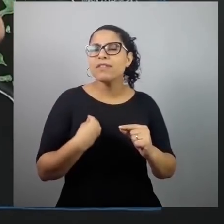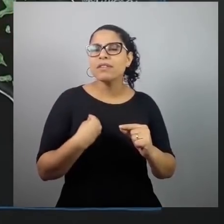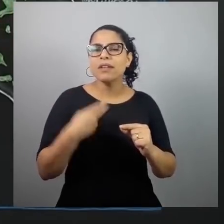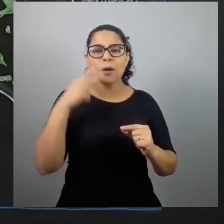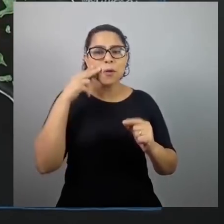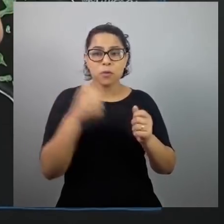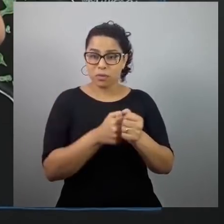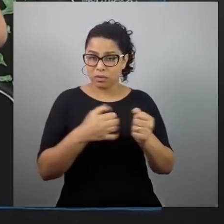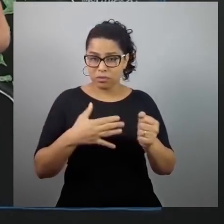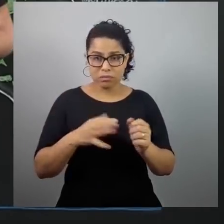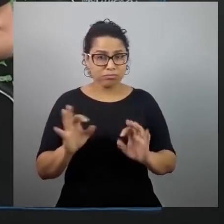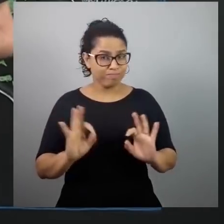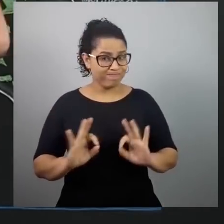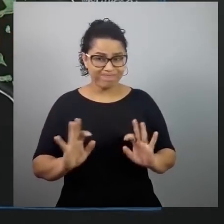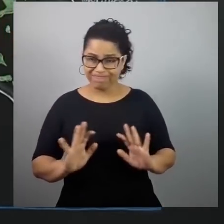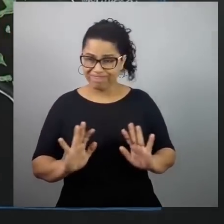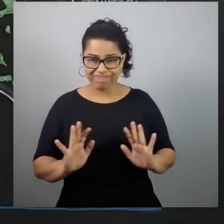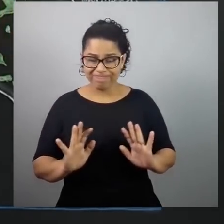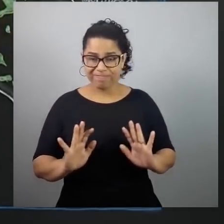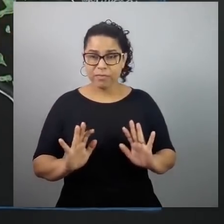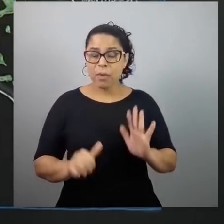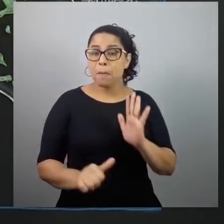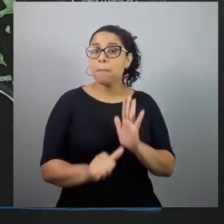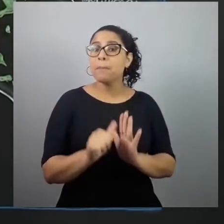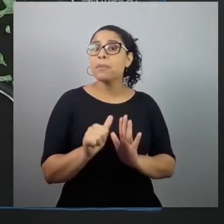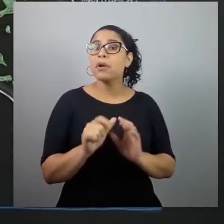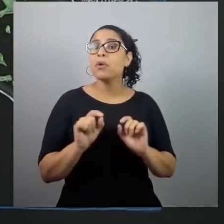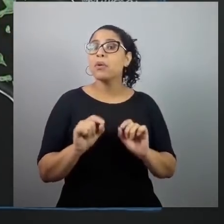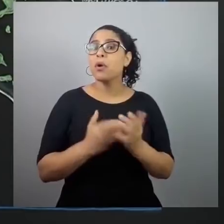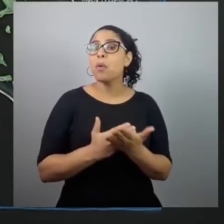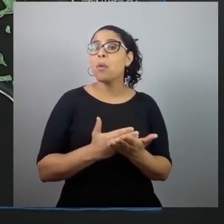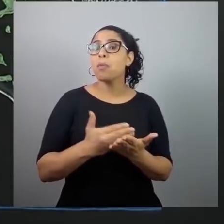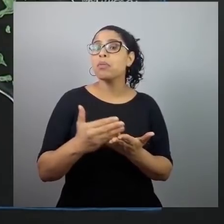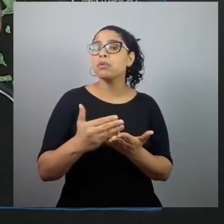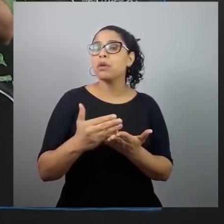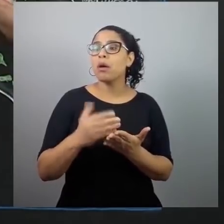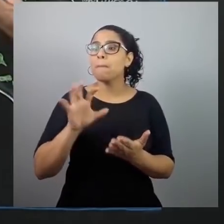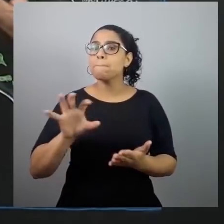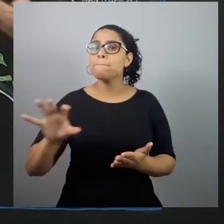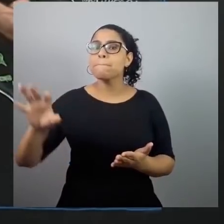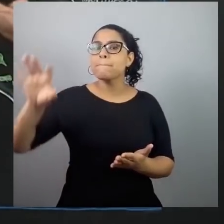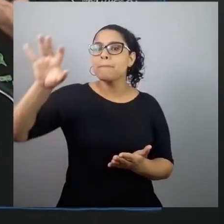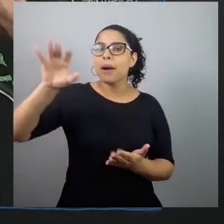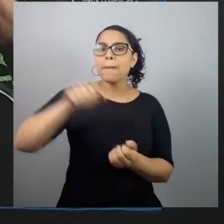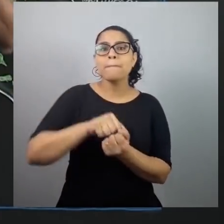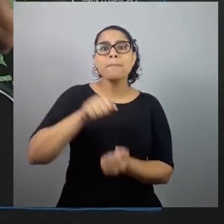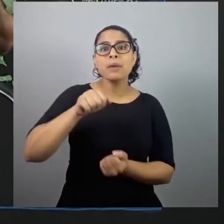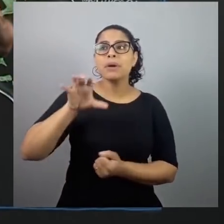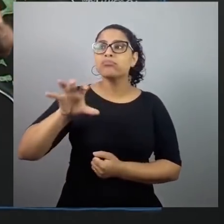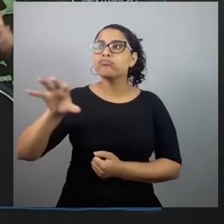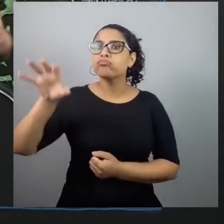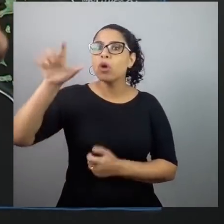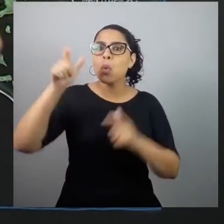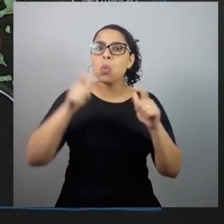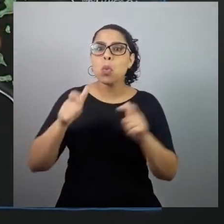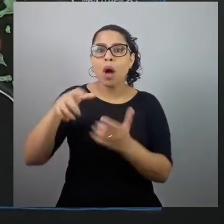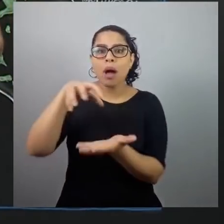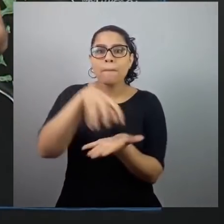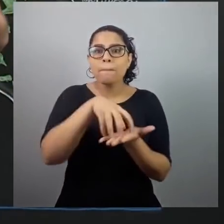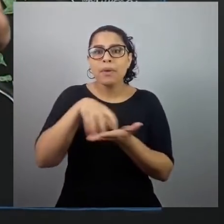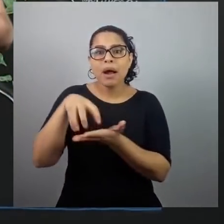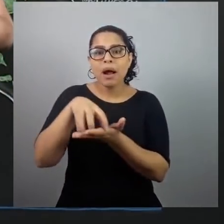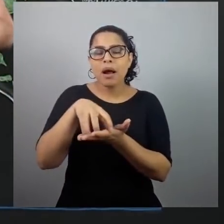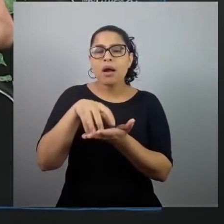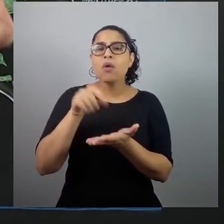de vida, não era isso. O objetivo inicial da Comissão Rondon foi mapear algumas dessas aldeias